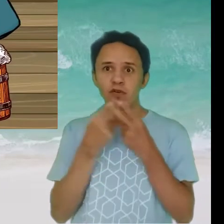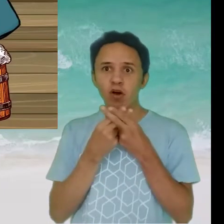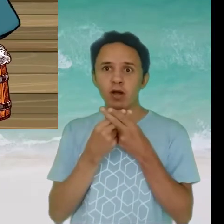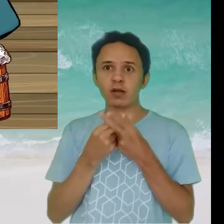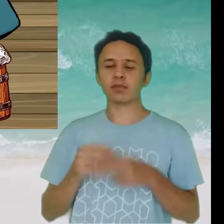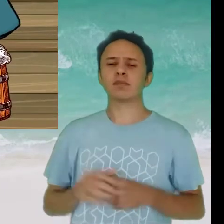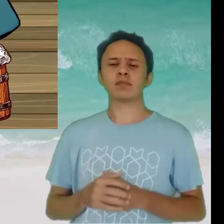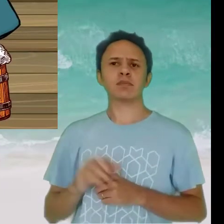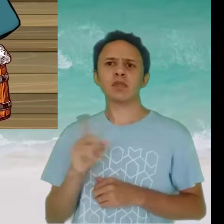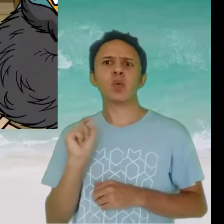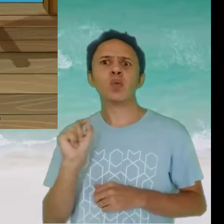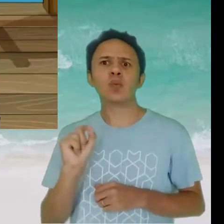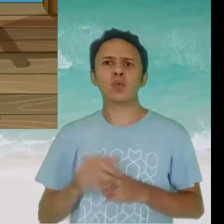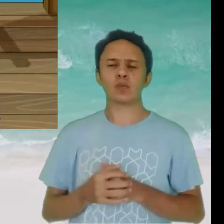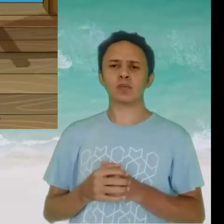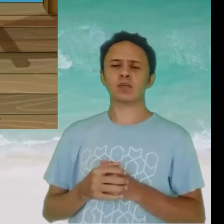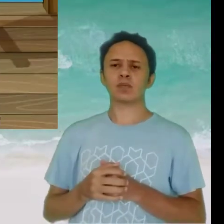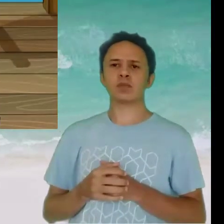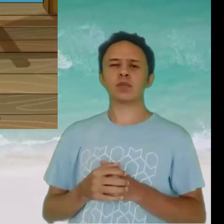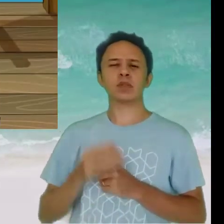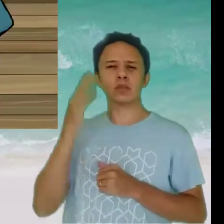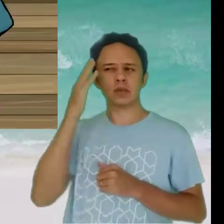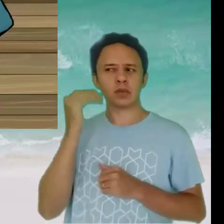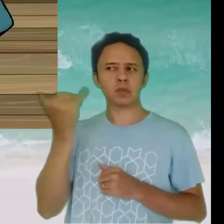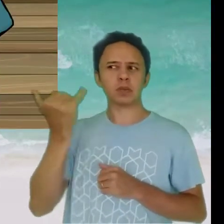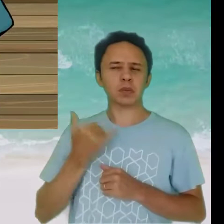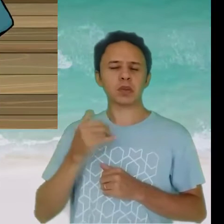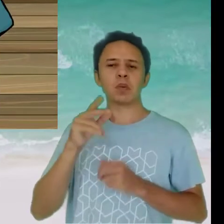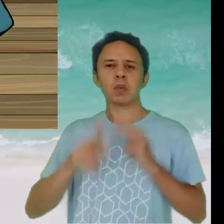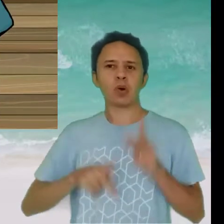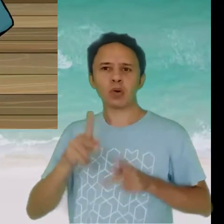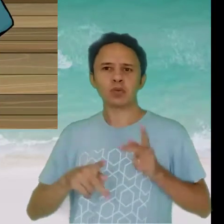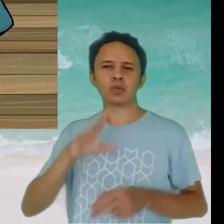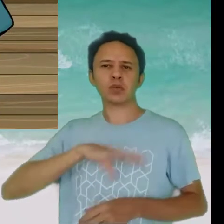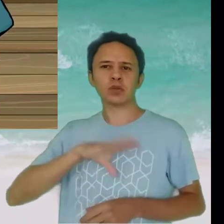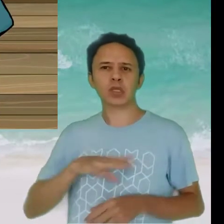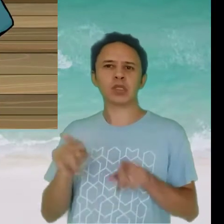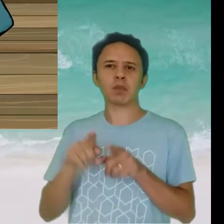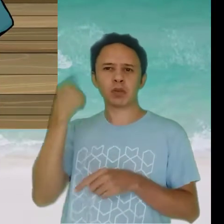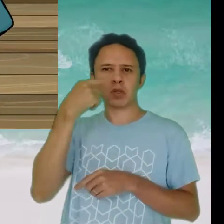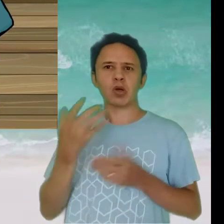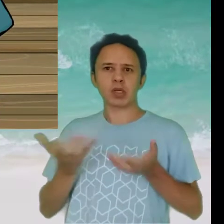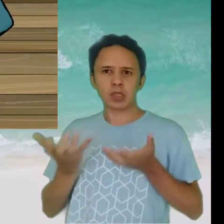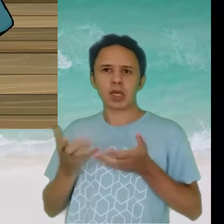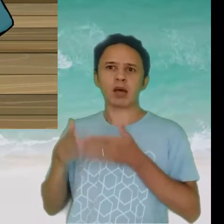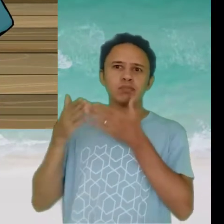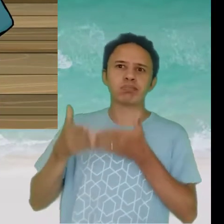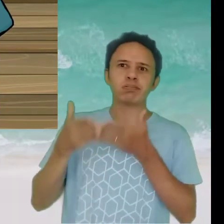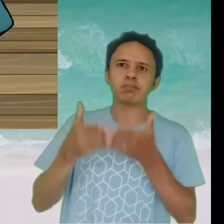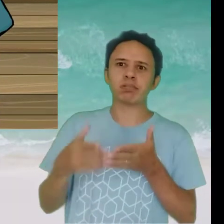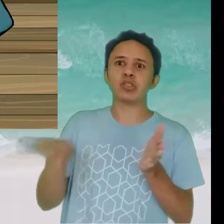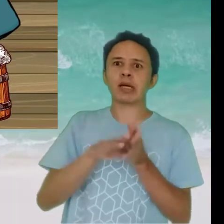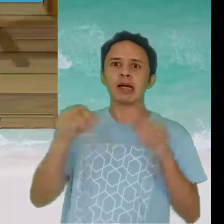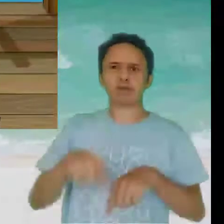Tá sabendo da fofoca, bicho? Não, diz aí, mano. Soube que os portugueses e espanhóis estão querendo chegar aqui pelo Oceano Atlântico.